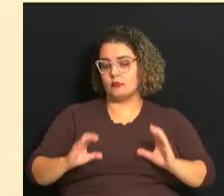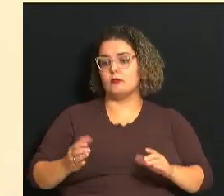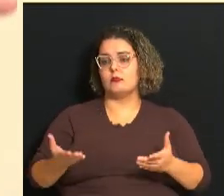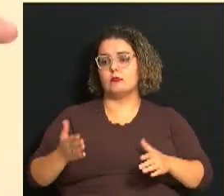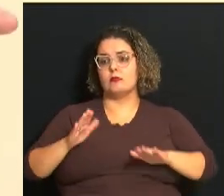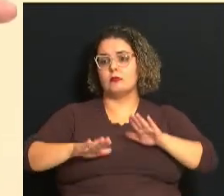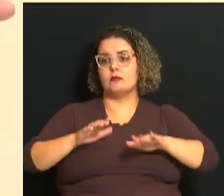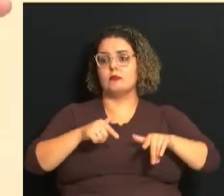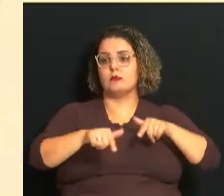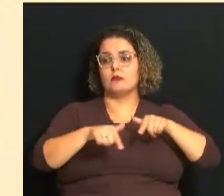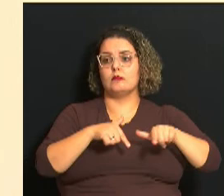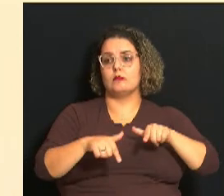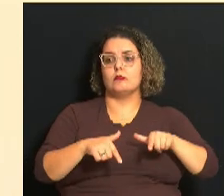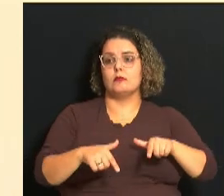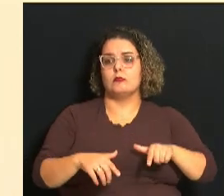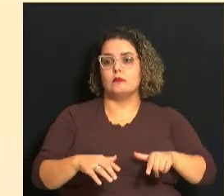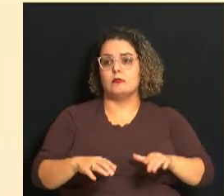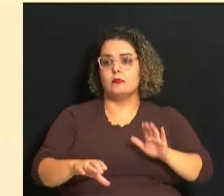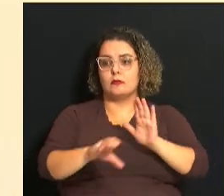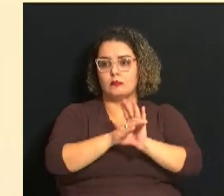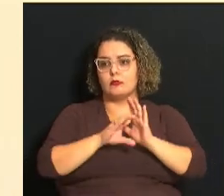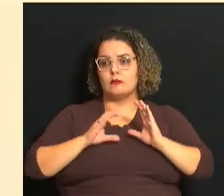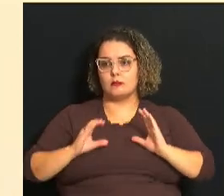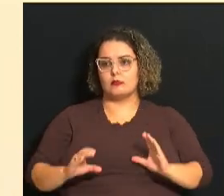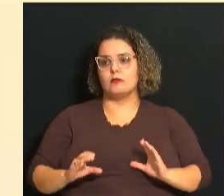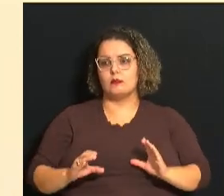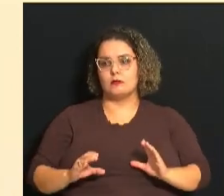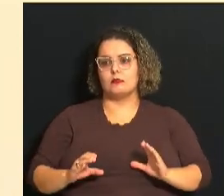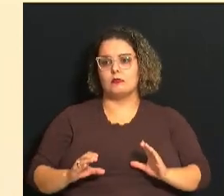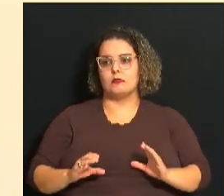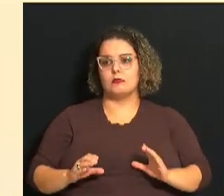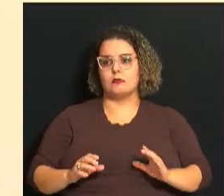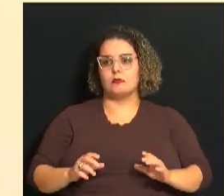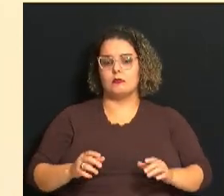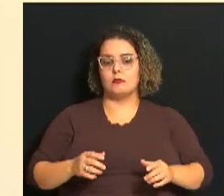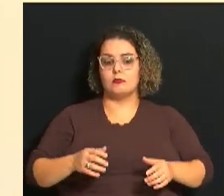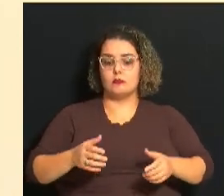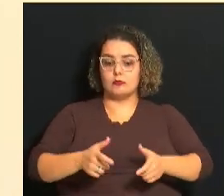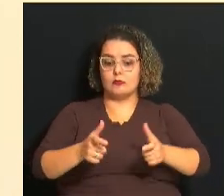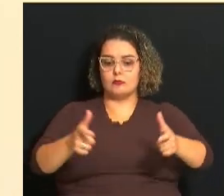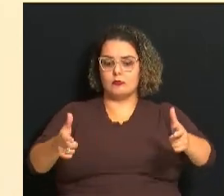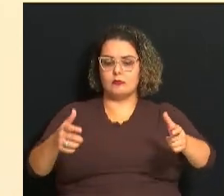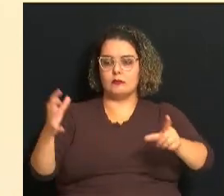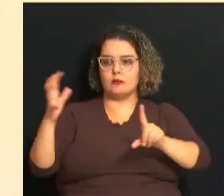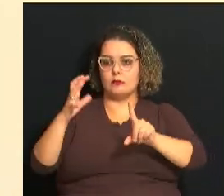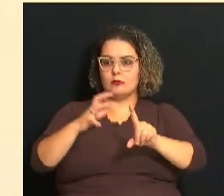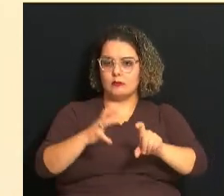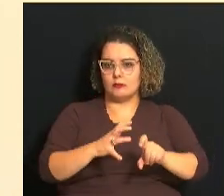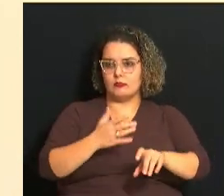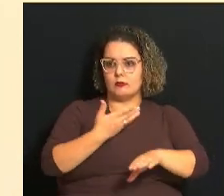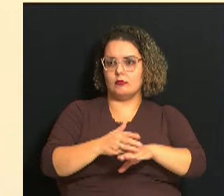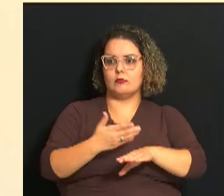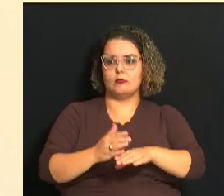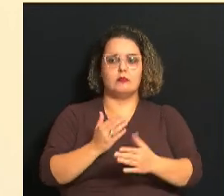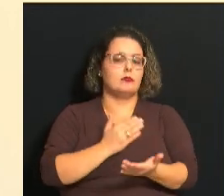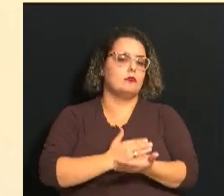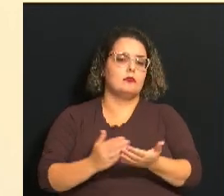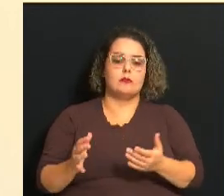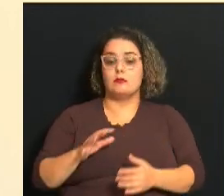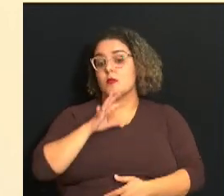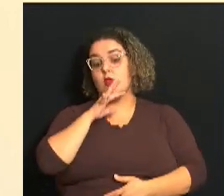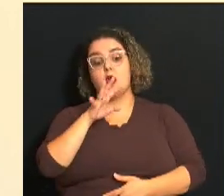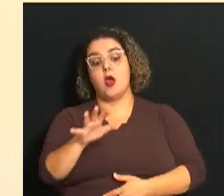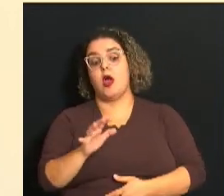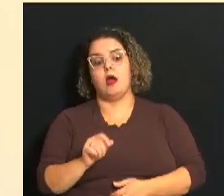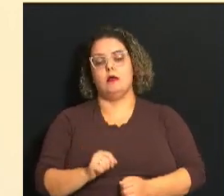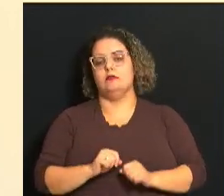possa ao acionar o Código de Conduta contei o avanço da prática abusiva porque ela não começa né de forma absurda